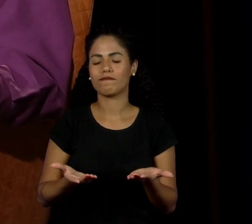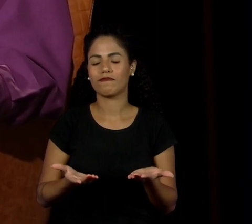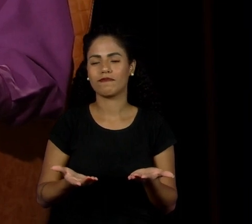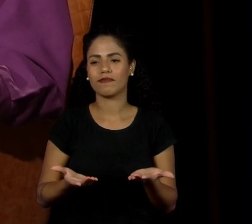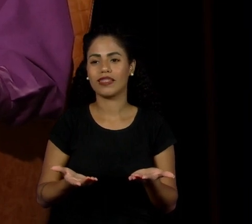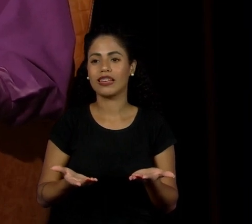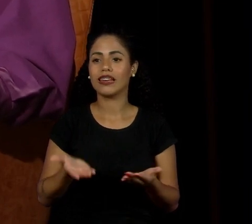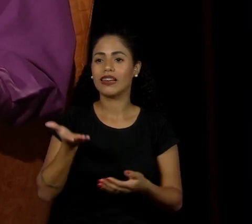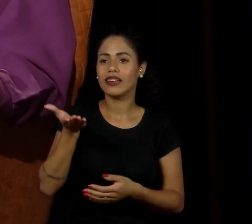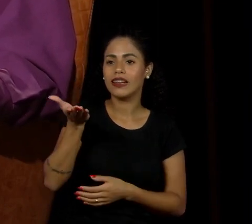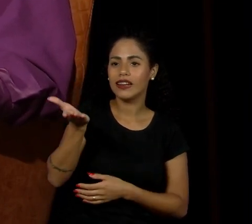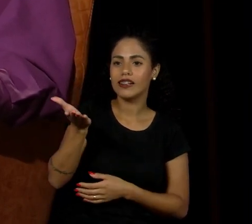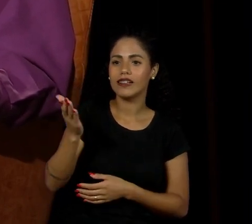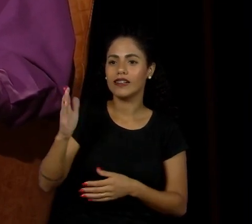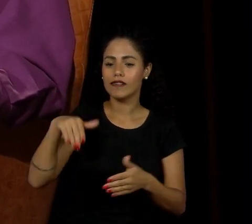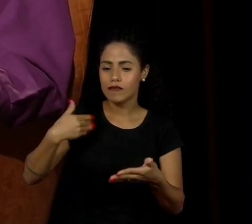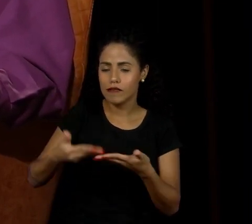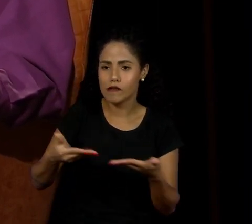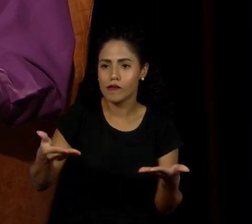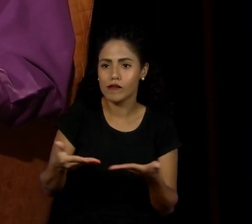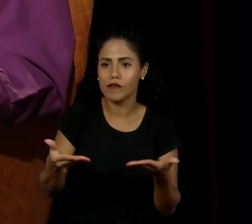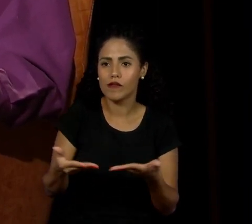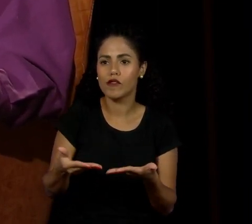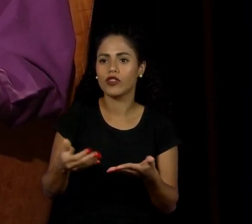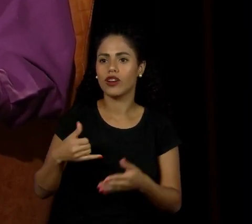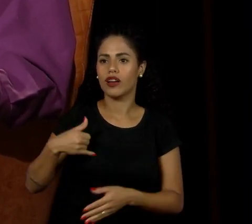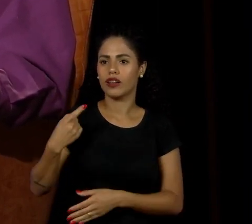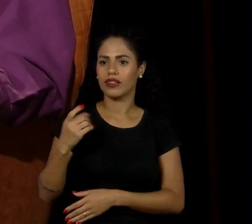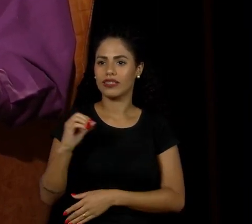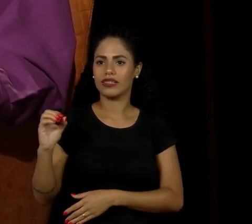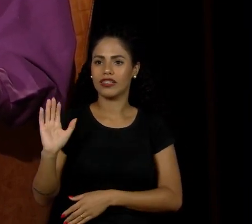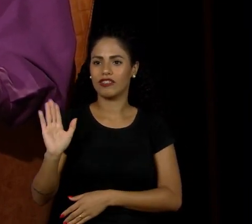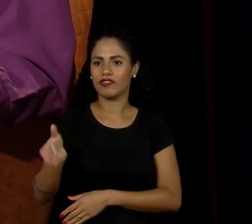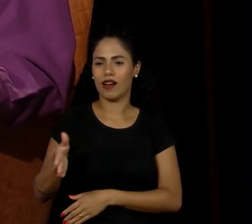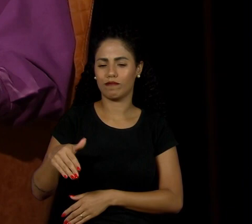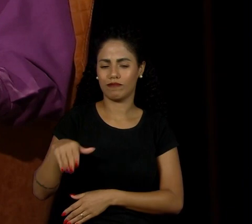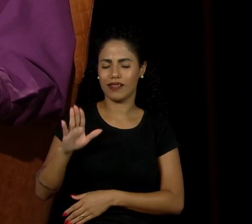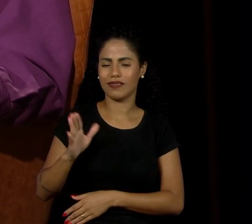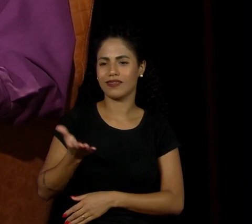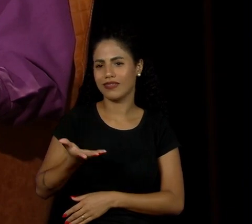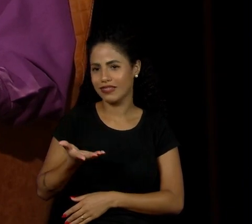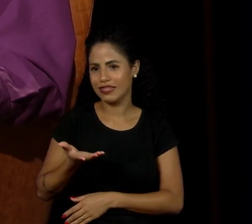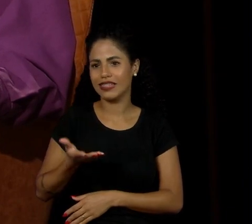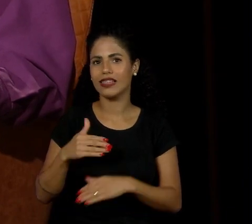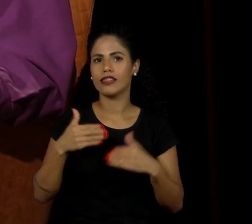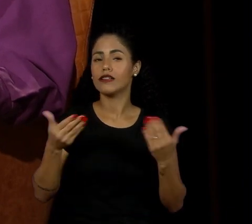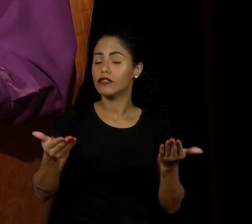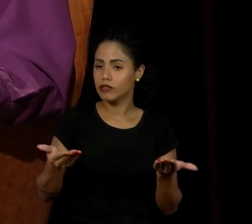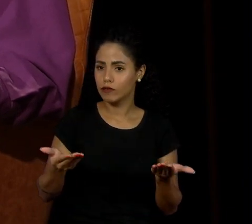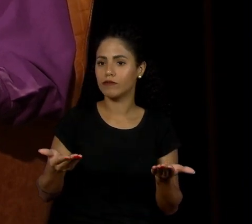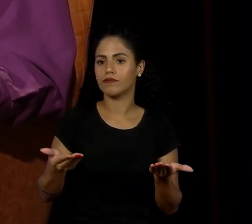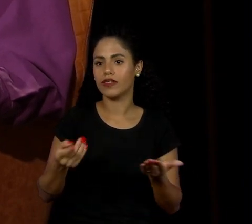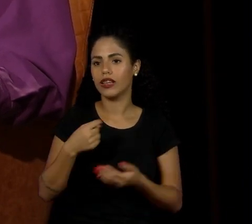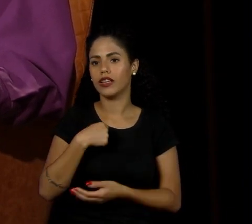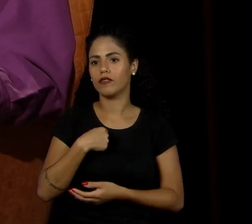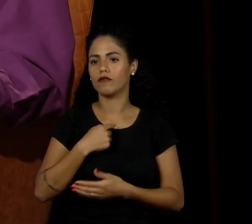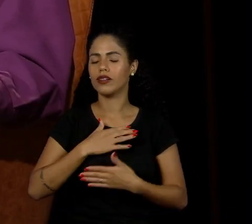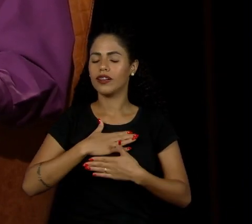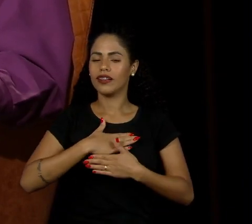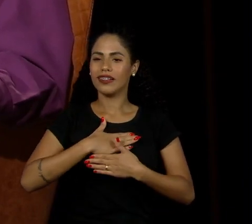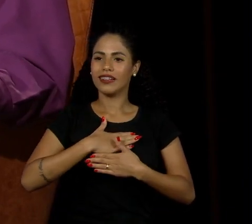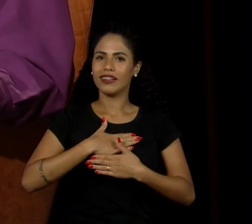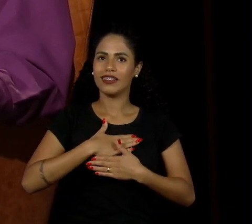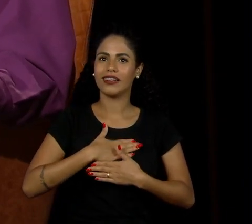está aí até hoje. Passou dos 100 anos a mulher. Não é? Então,